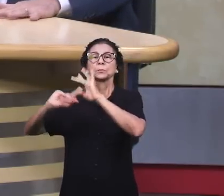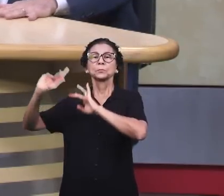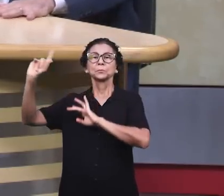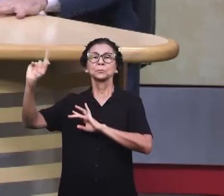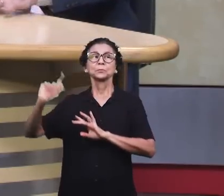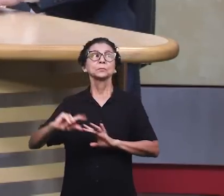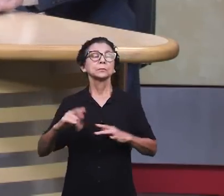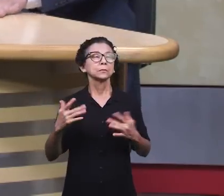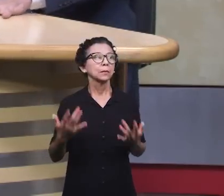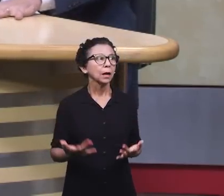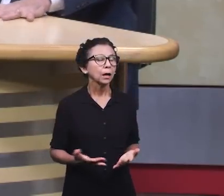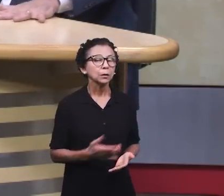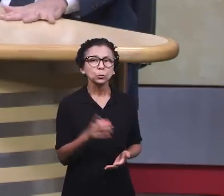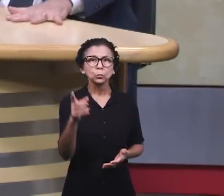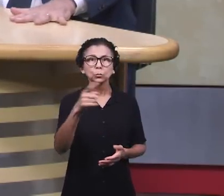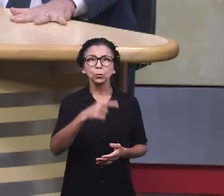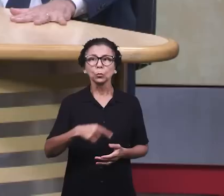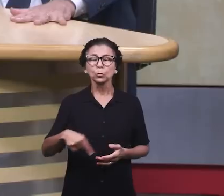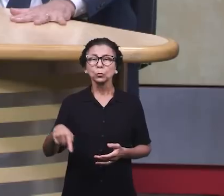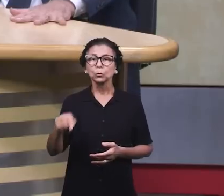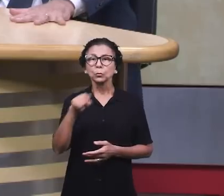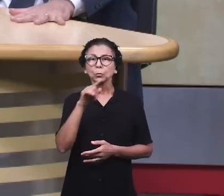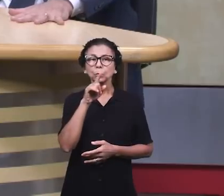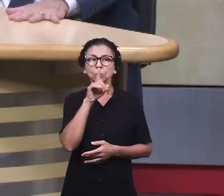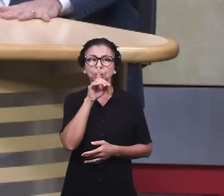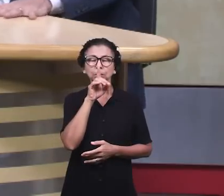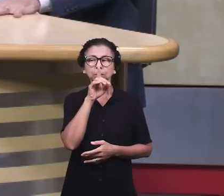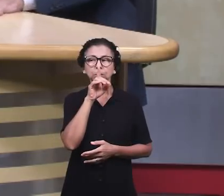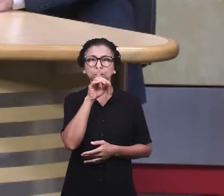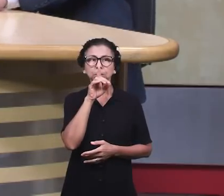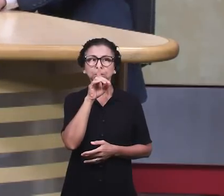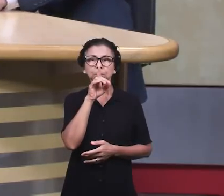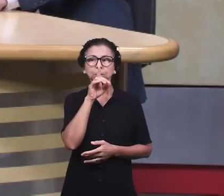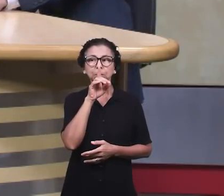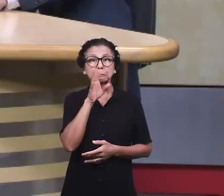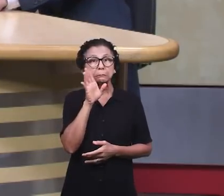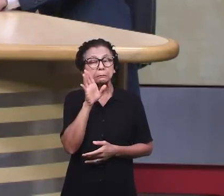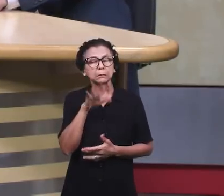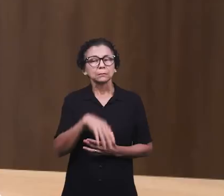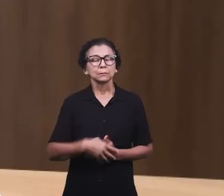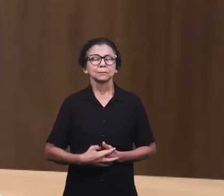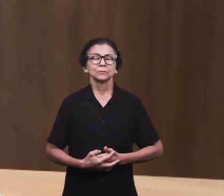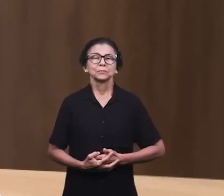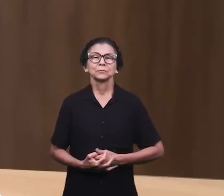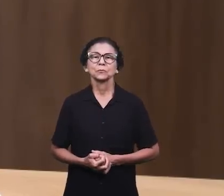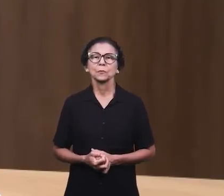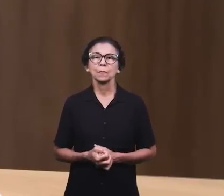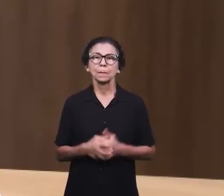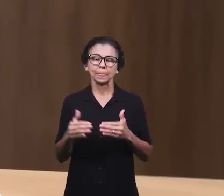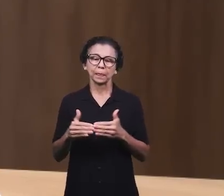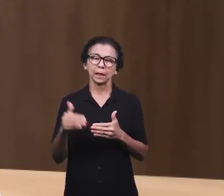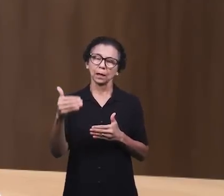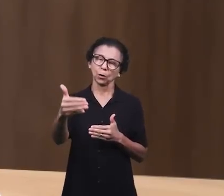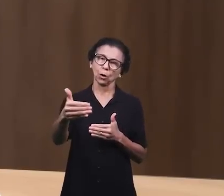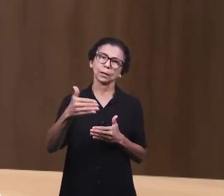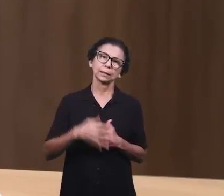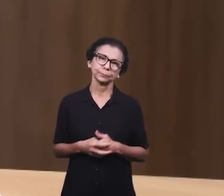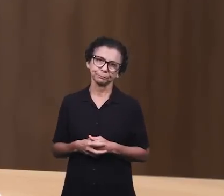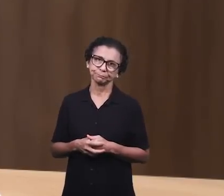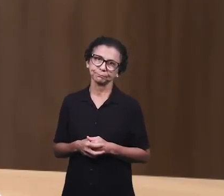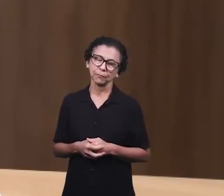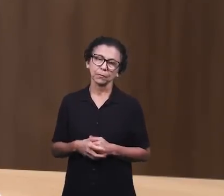Aí, rapaz, outro silêncio, rapaz, eu me lembro uma coisa. Aí é o seguinte, a partir de agora,